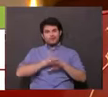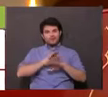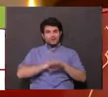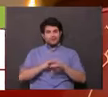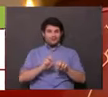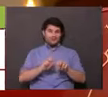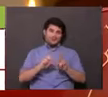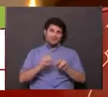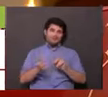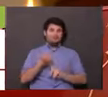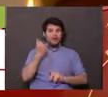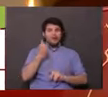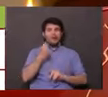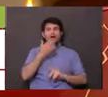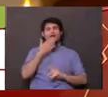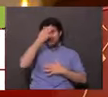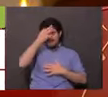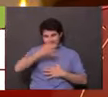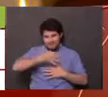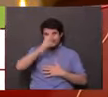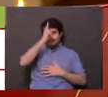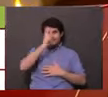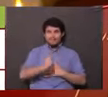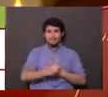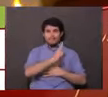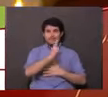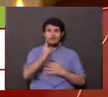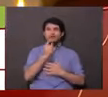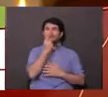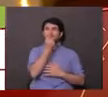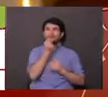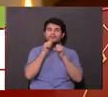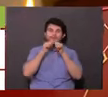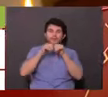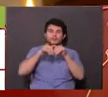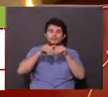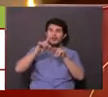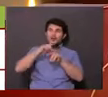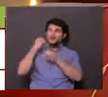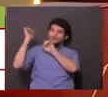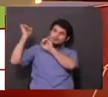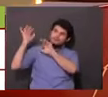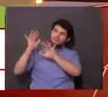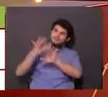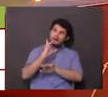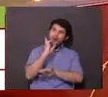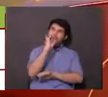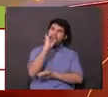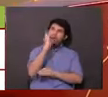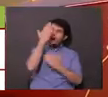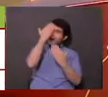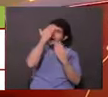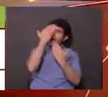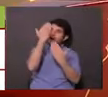pecado, dignai-vos abençoar estas velas que acendemos em vosso louvor. E